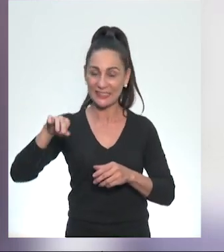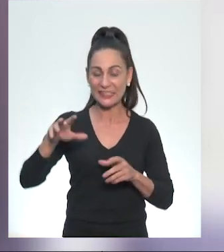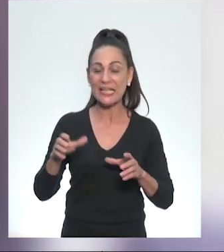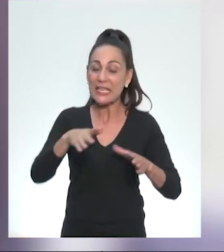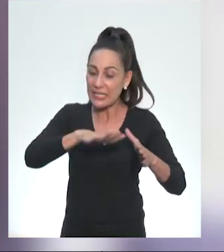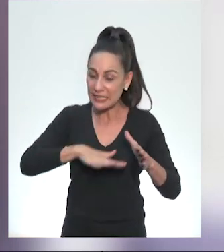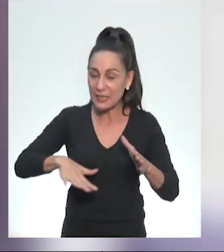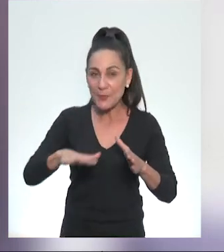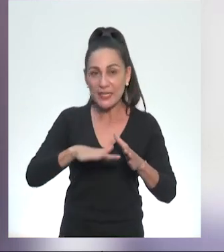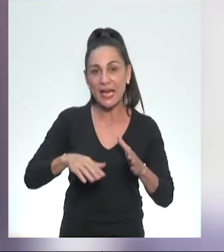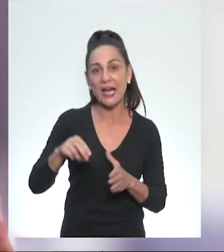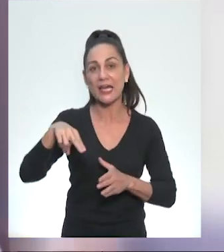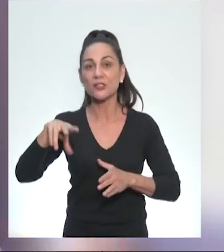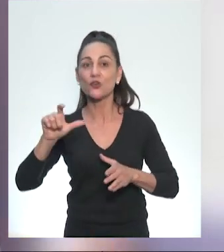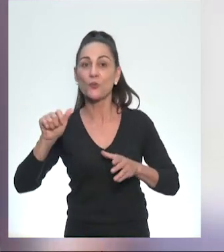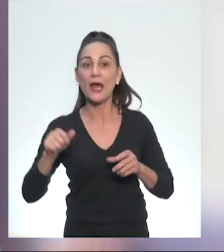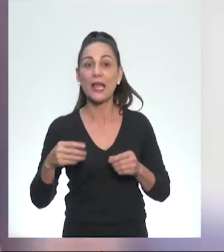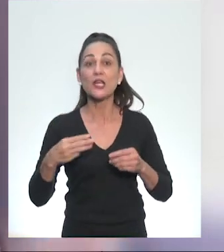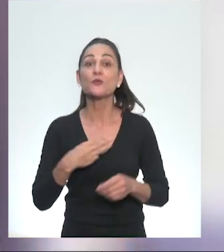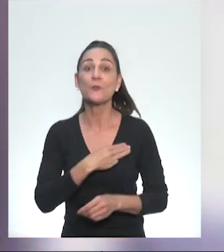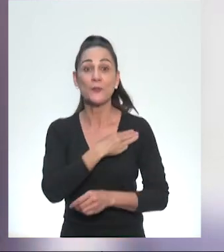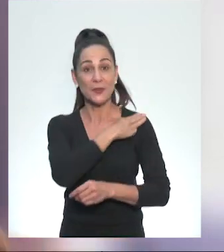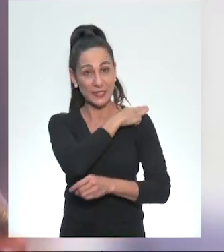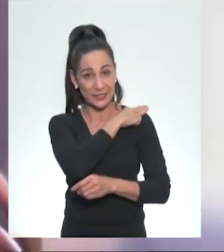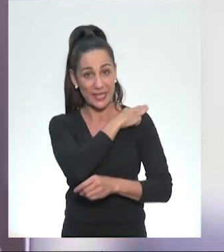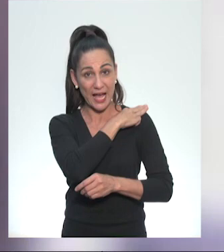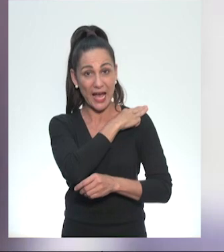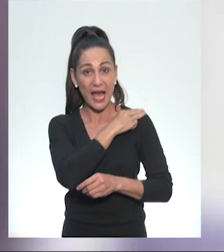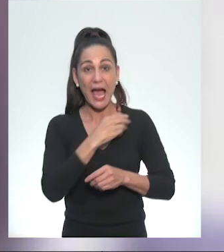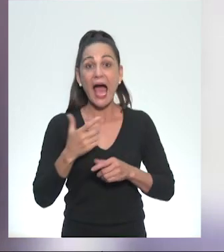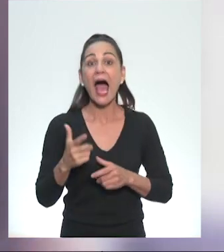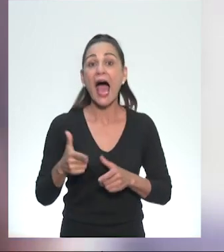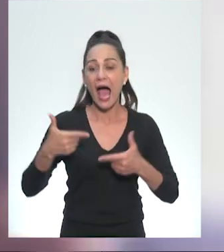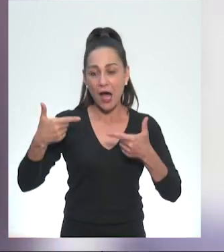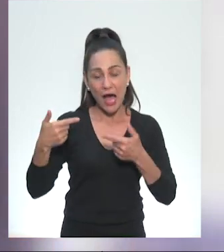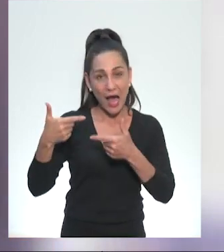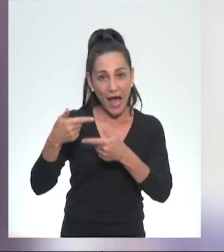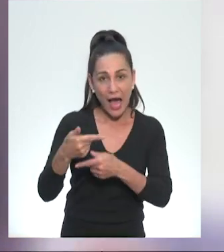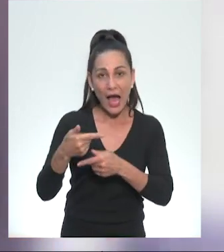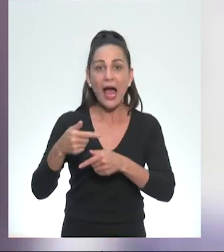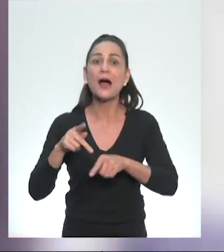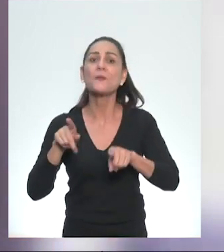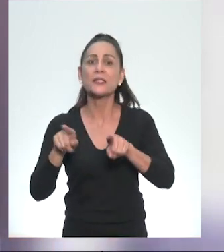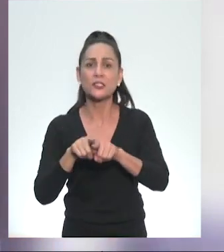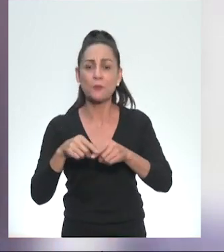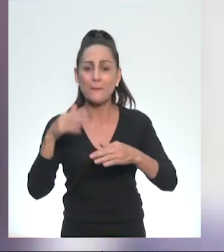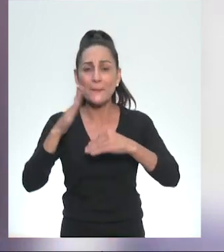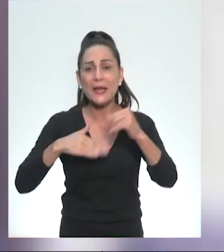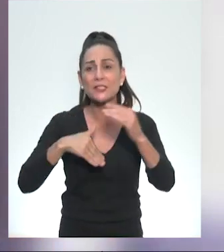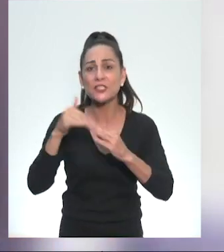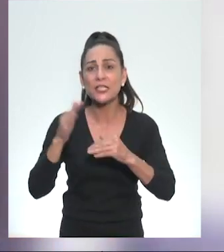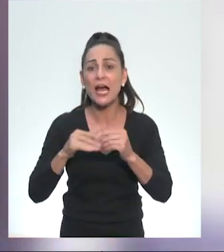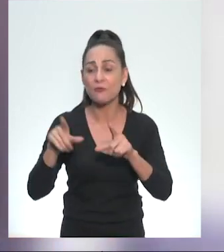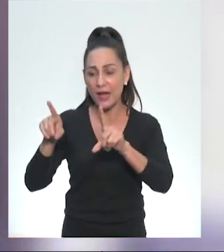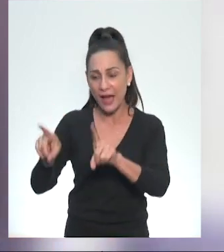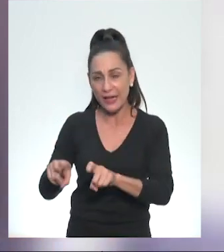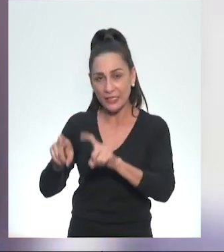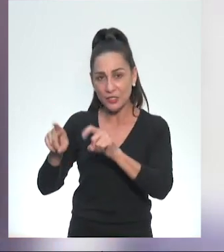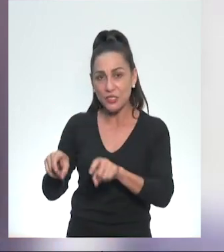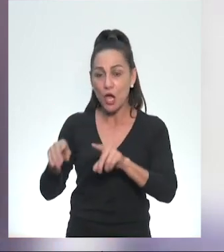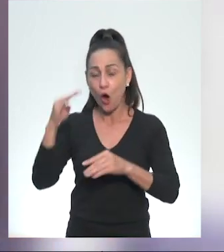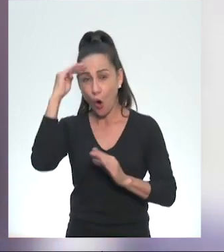Ele possuía uma estrutura militar com acesso a armas metálicas, eles praticavam aí a agricultura